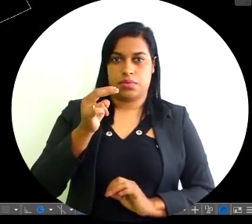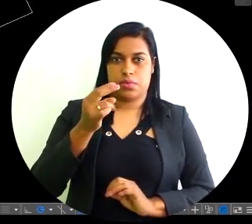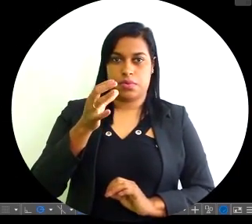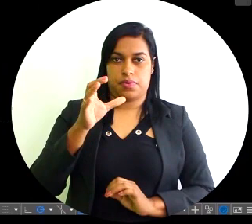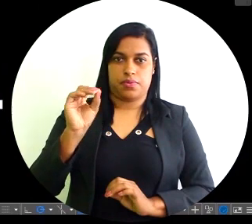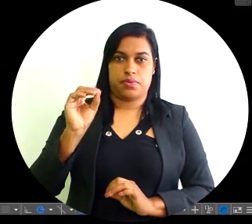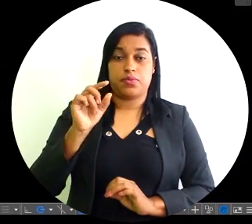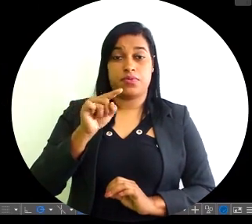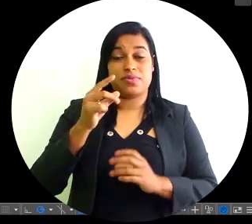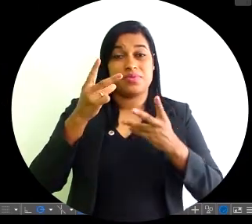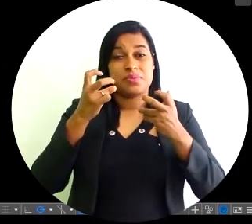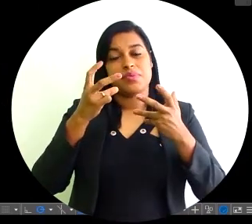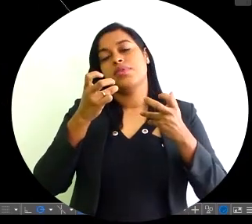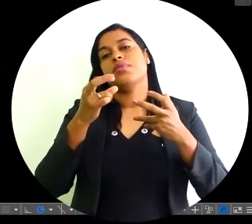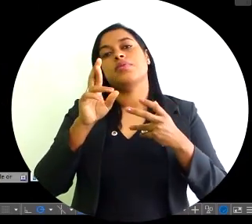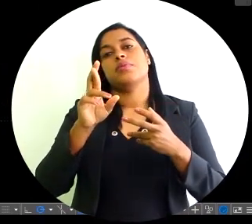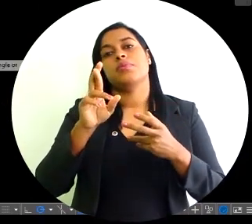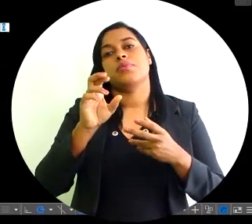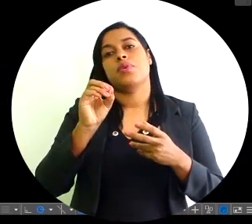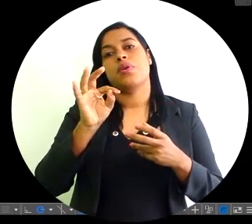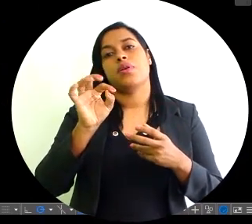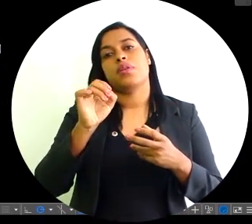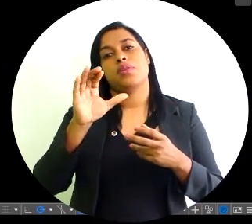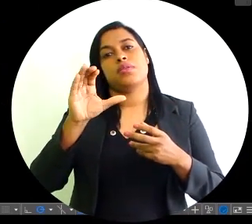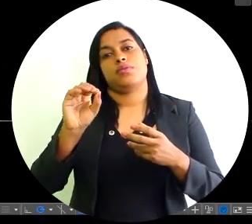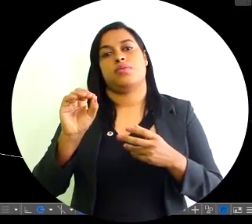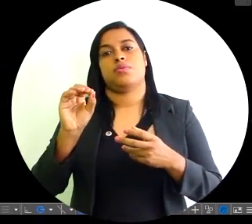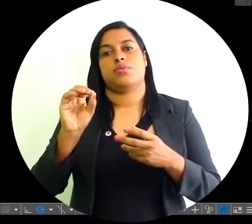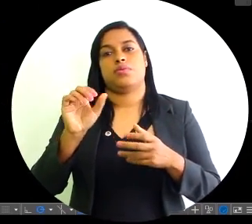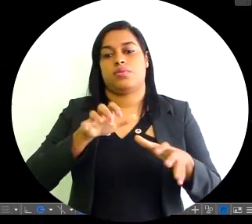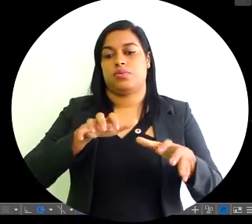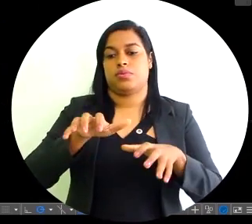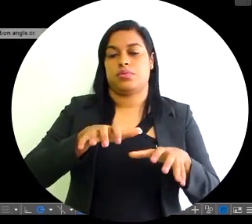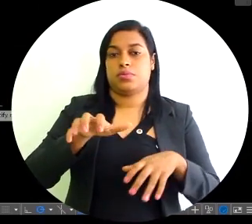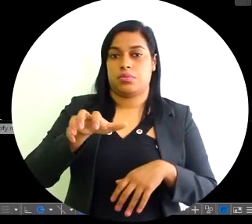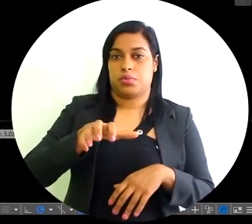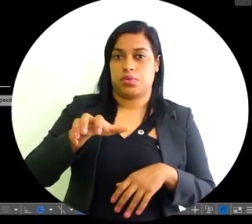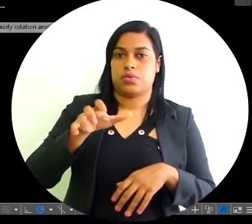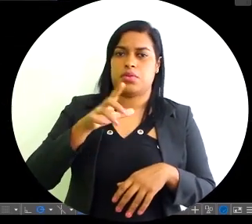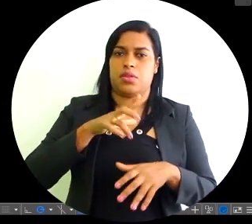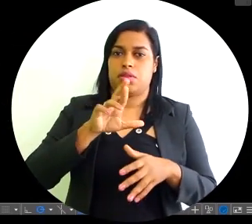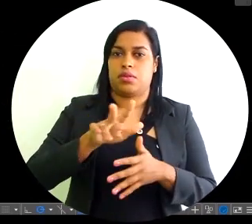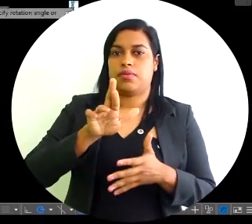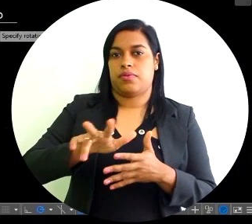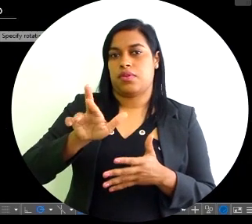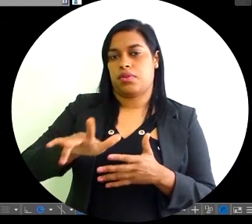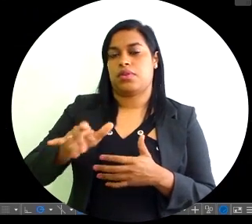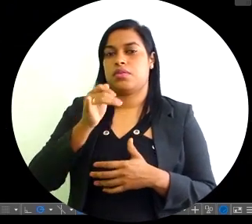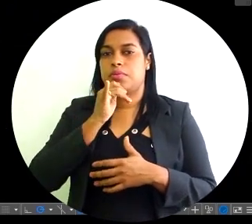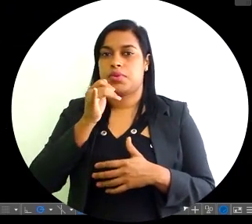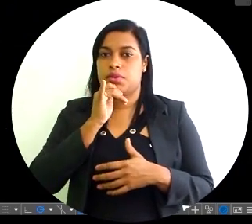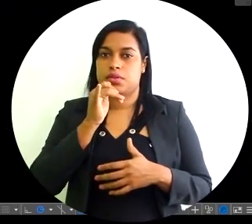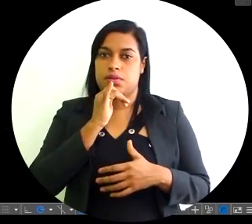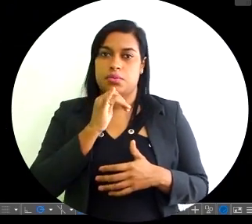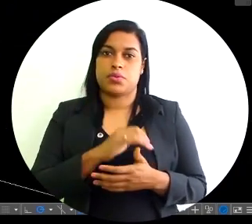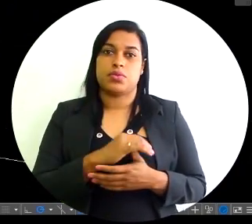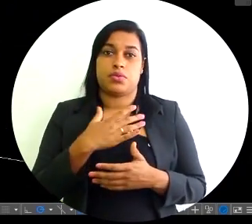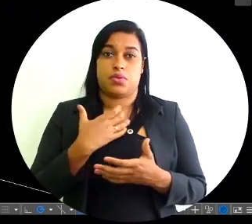primeira função. E se vocês notarem agora, conforme eu rotacionar o mouse, eu tenho diferentes posições. Se eu